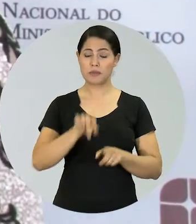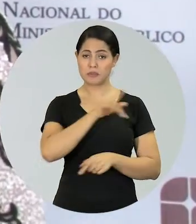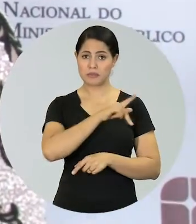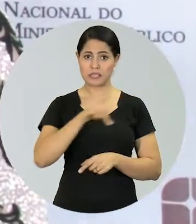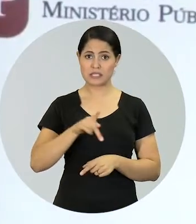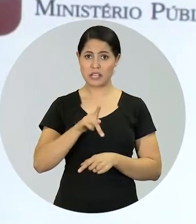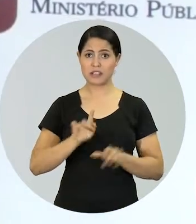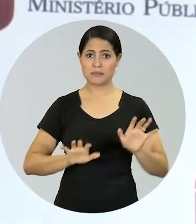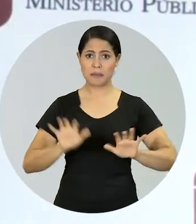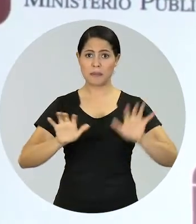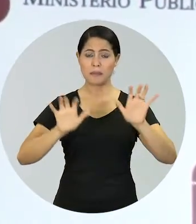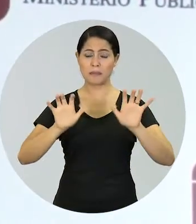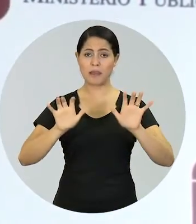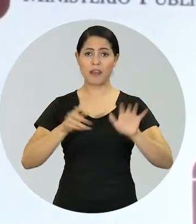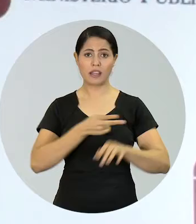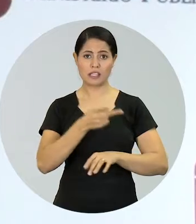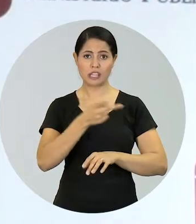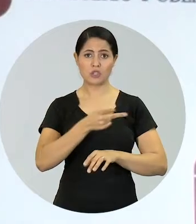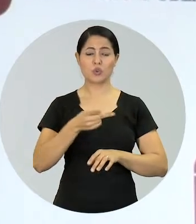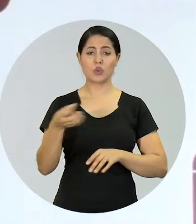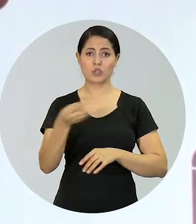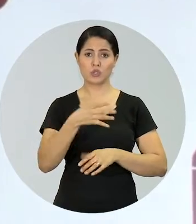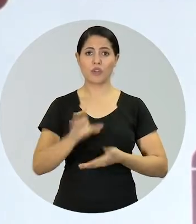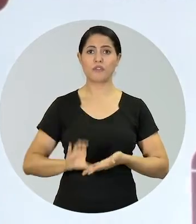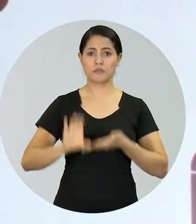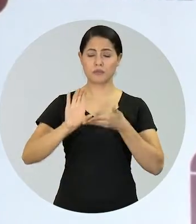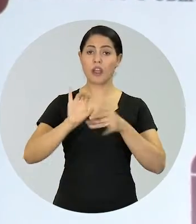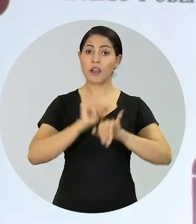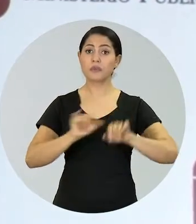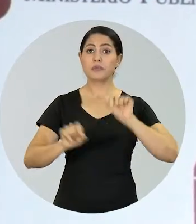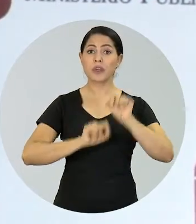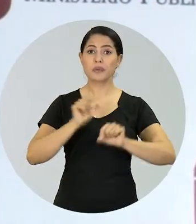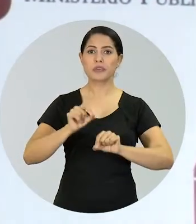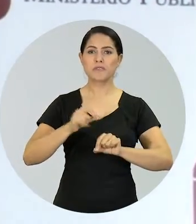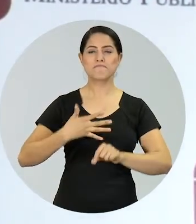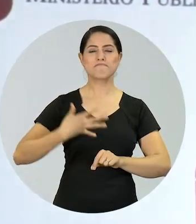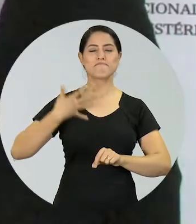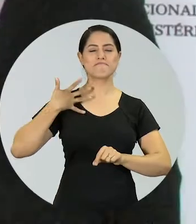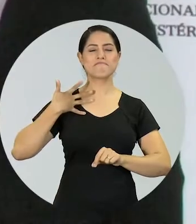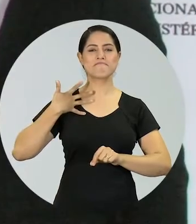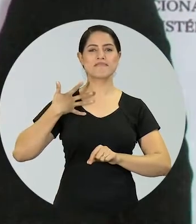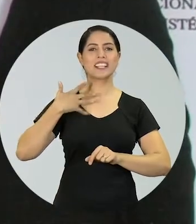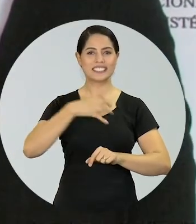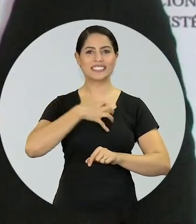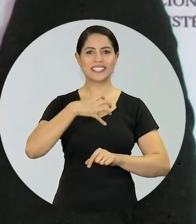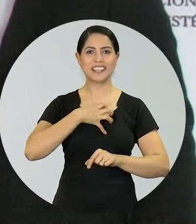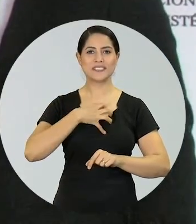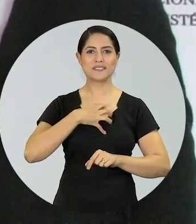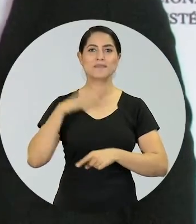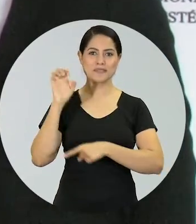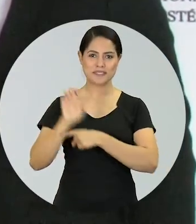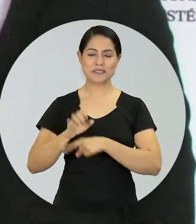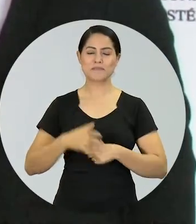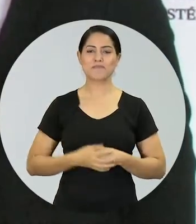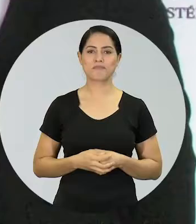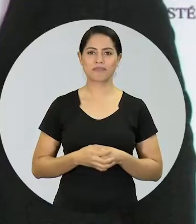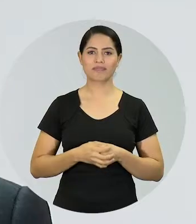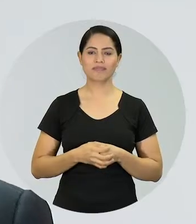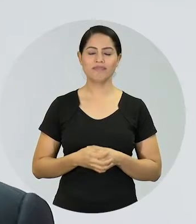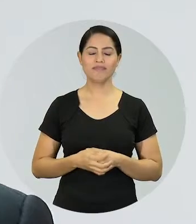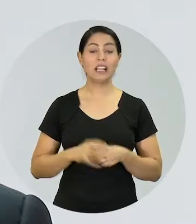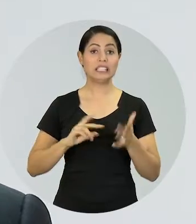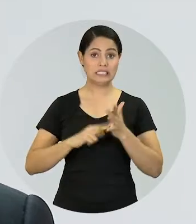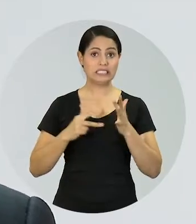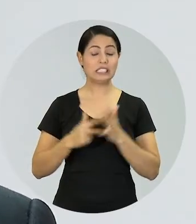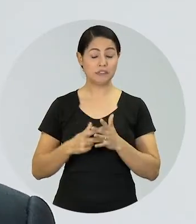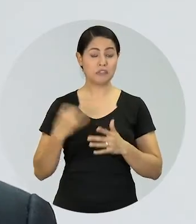das seccionais de origem das novas conselheiras falaram sobre a honra e orgulho que as advogadas dão aos estados.